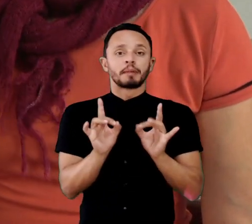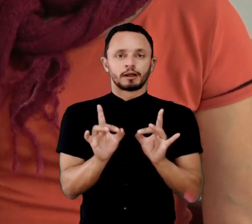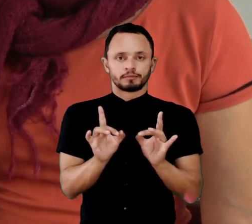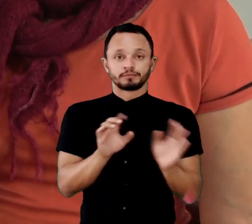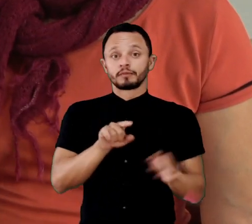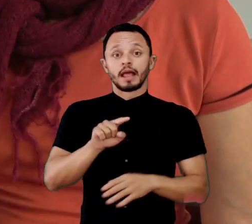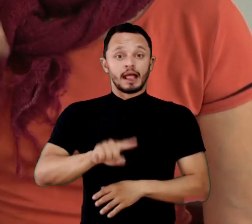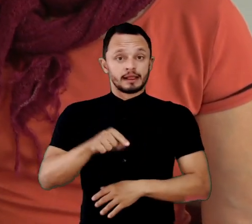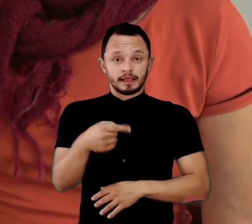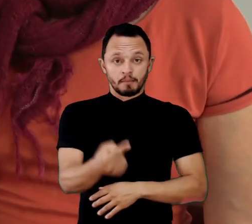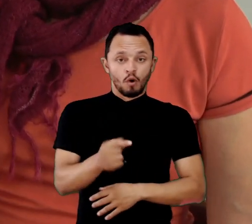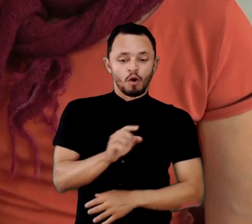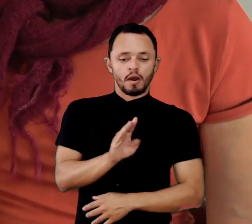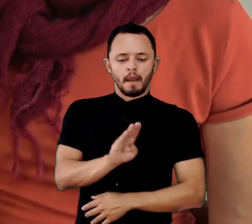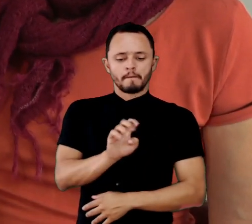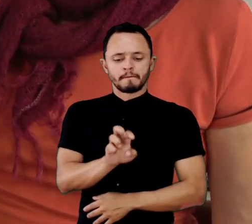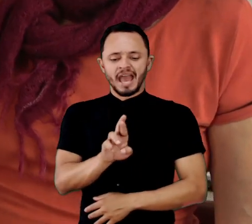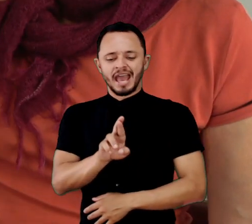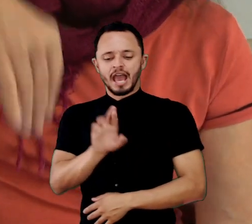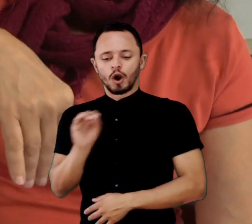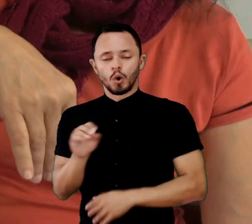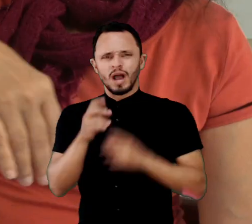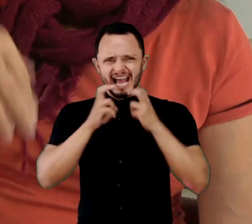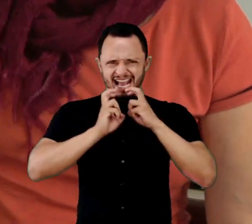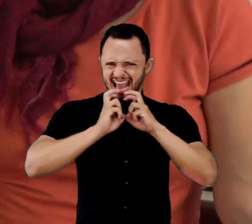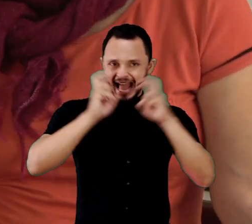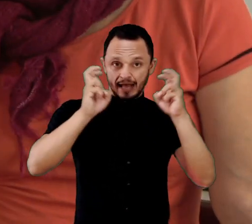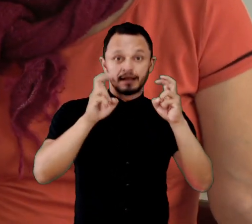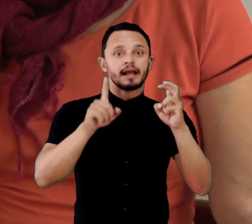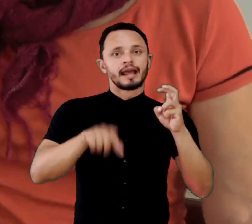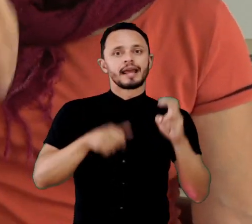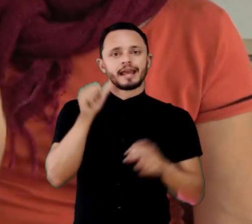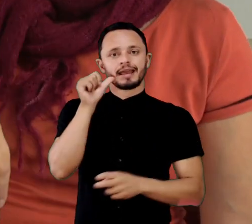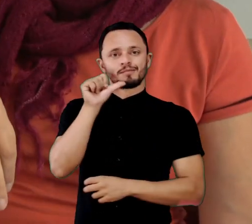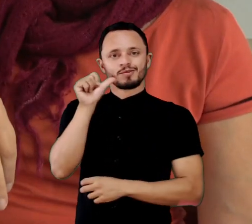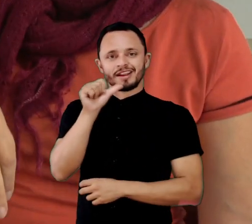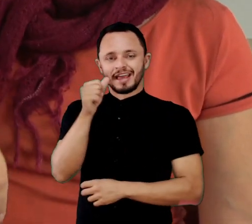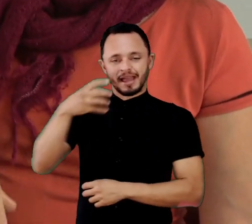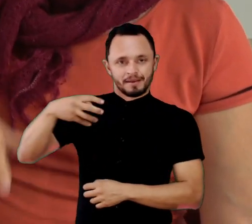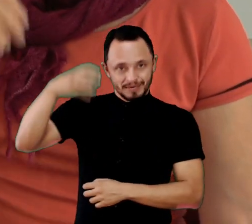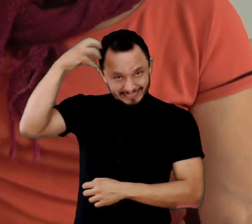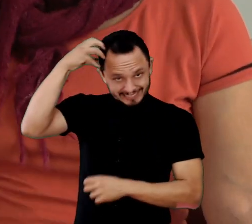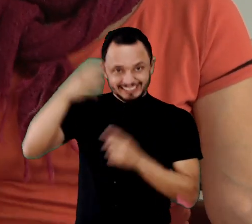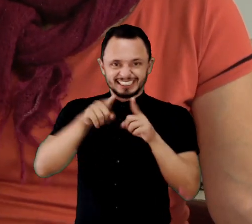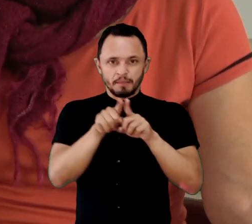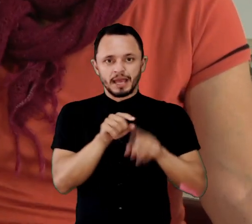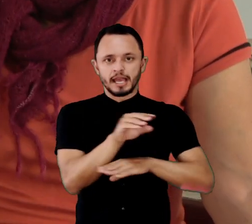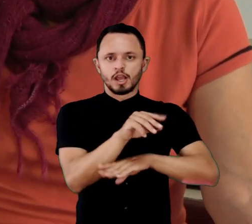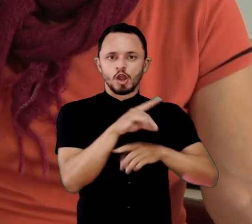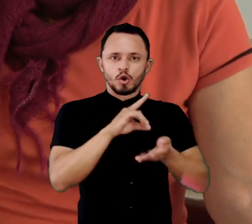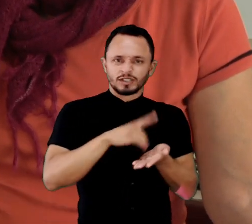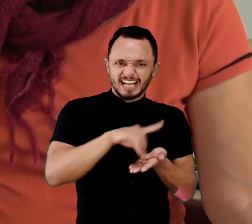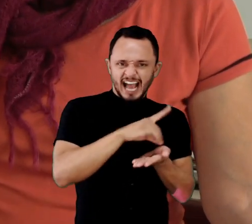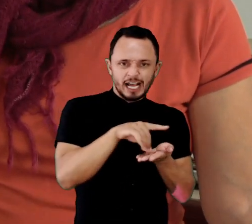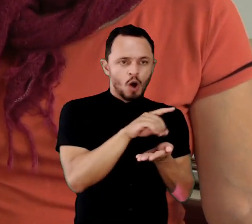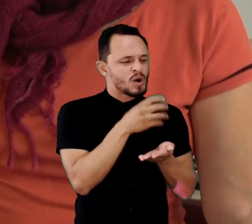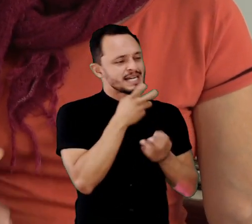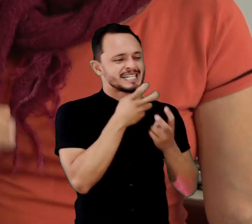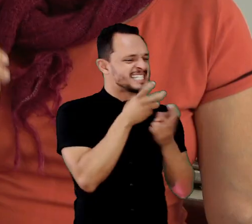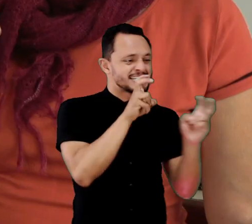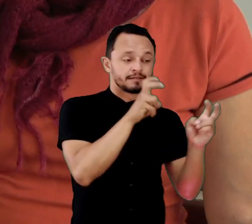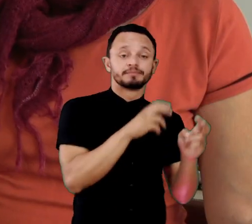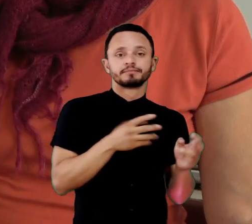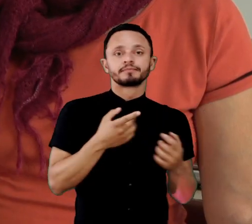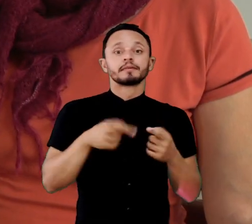Depois veio o Berro, ou Como a Rádio Confusão conta a história de Princesa e Dragão. Depois veio Por um Triz, que foi